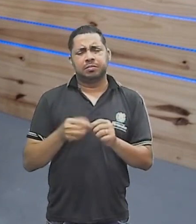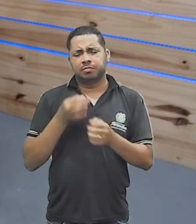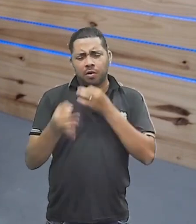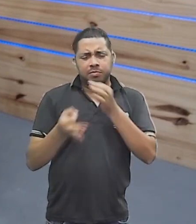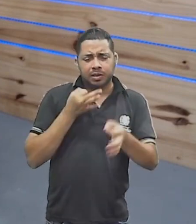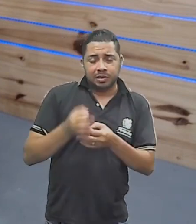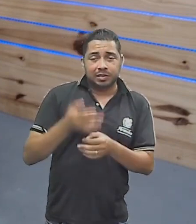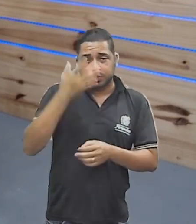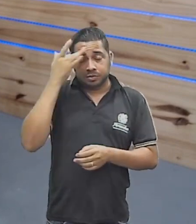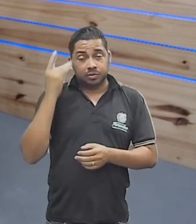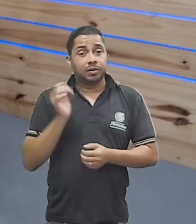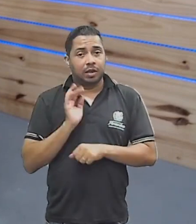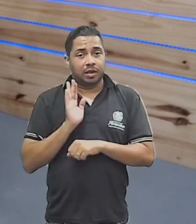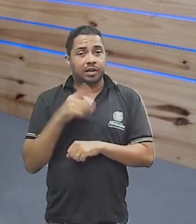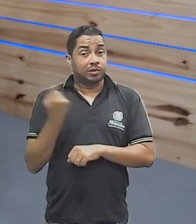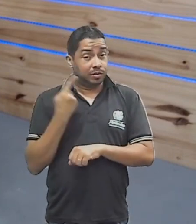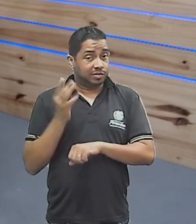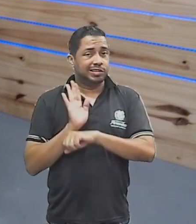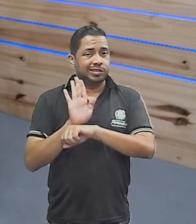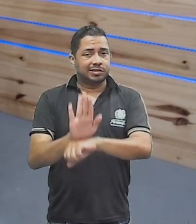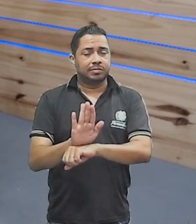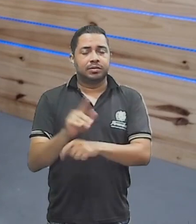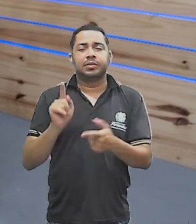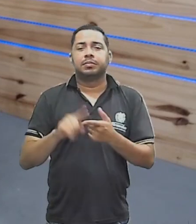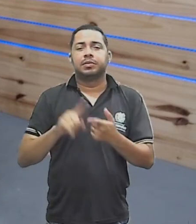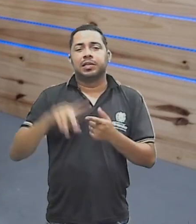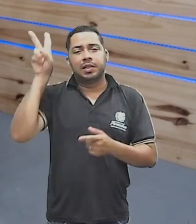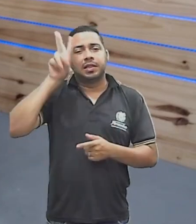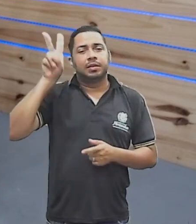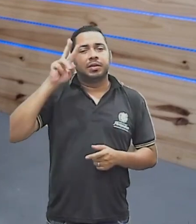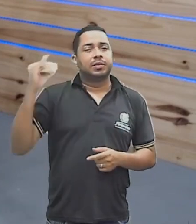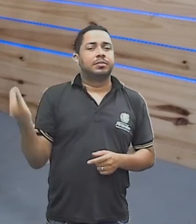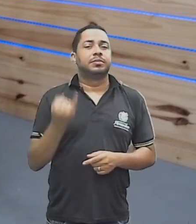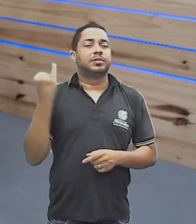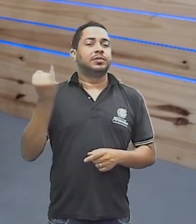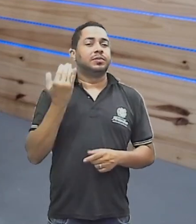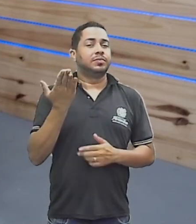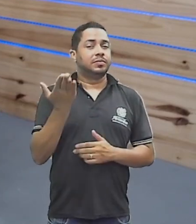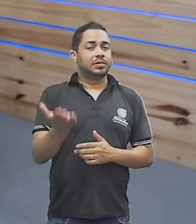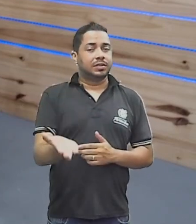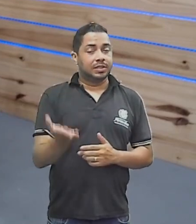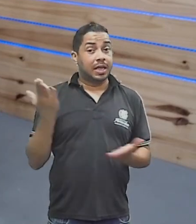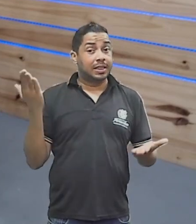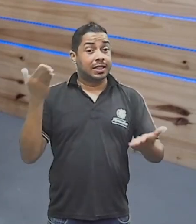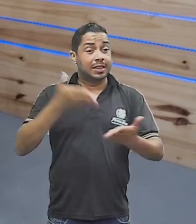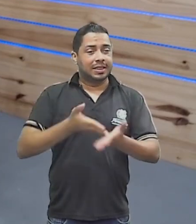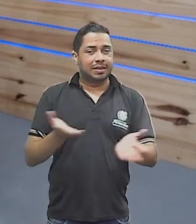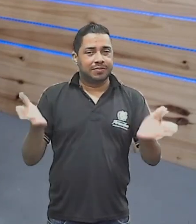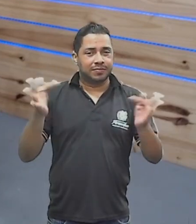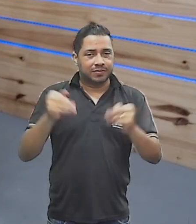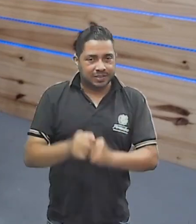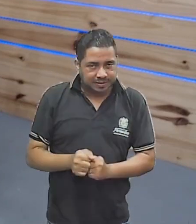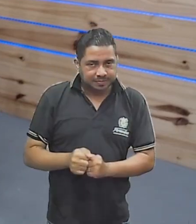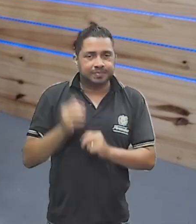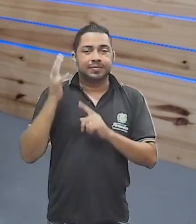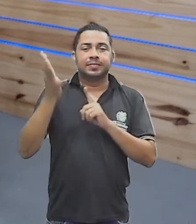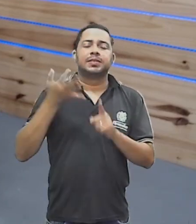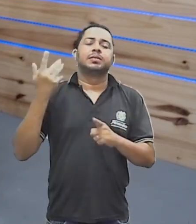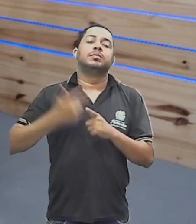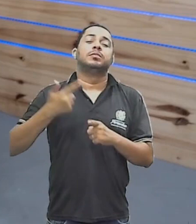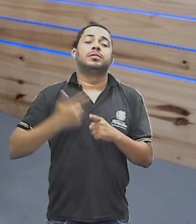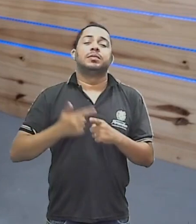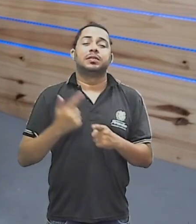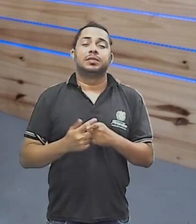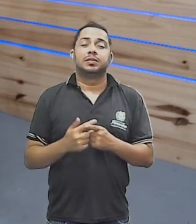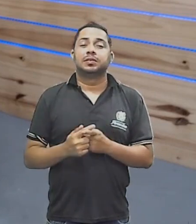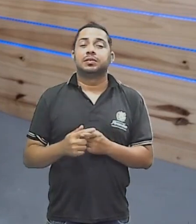gente te ajuda, a gente responda. Quero lembrar também da importância de você ficar até o final da nossa palestra, porque